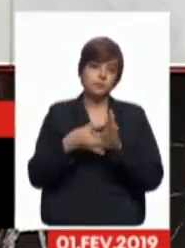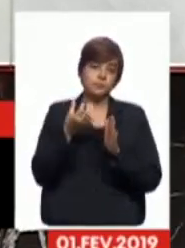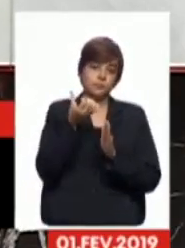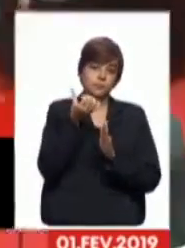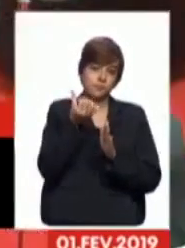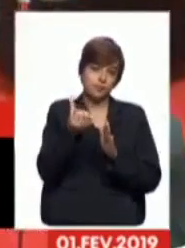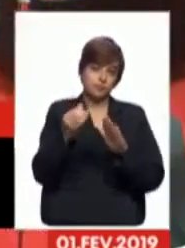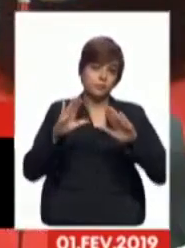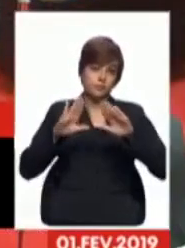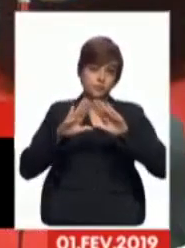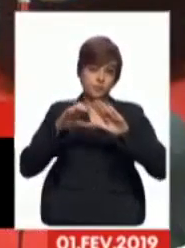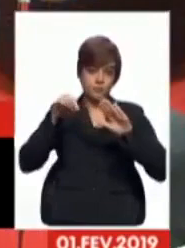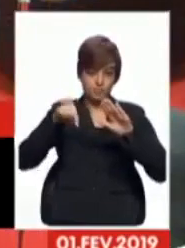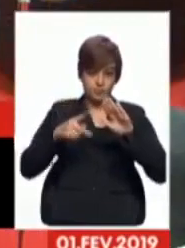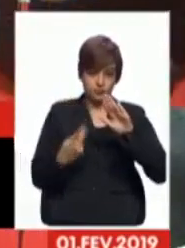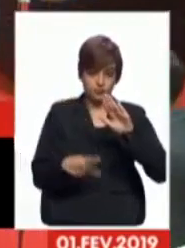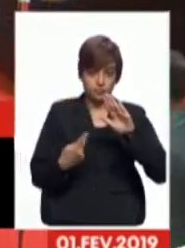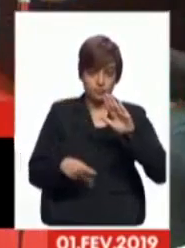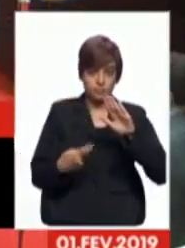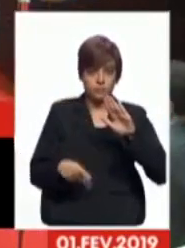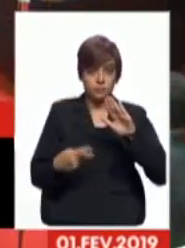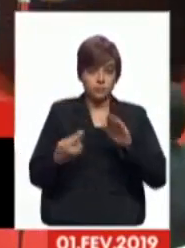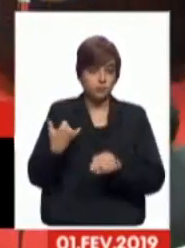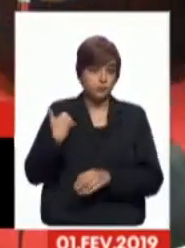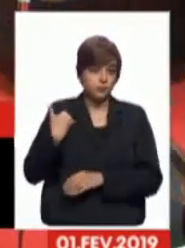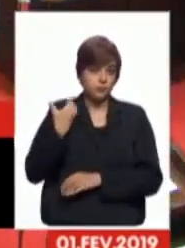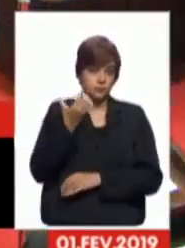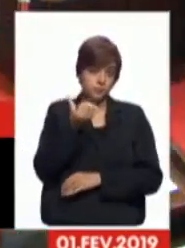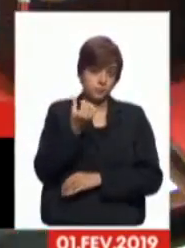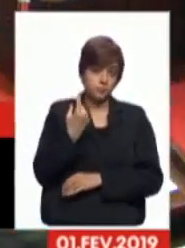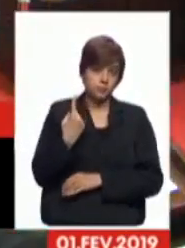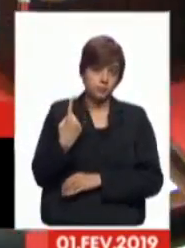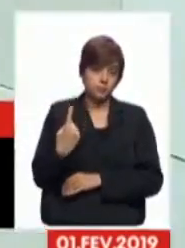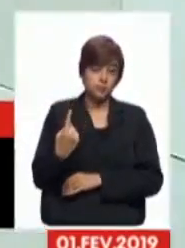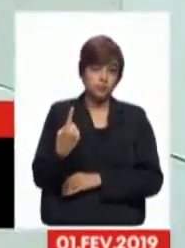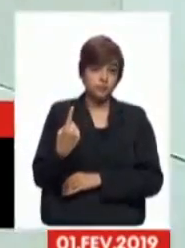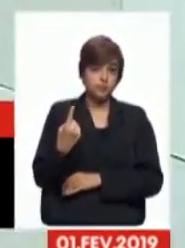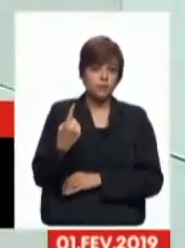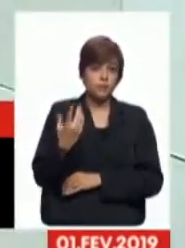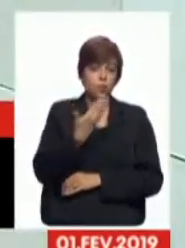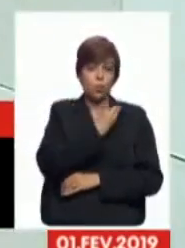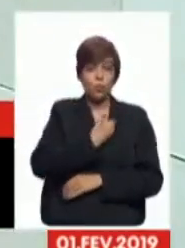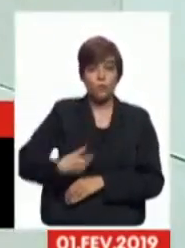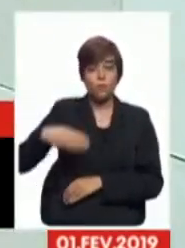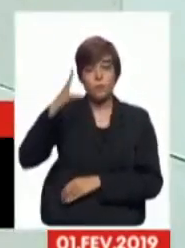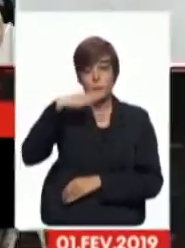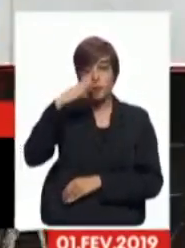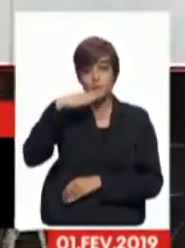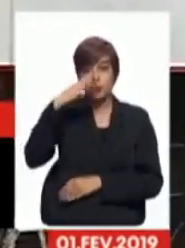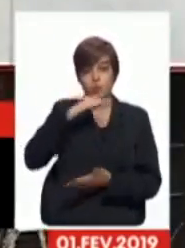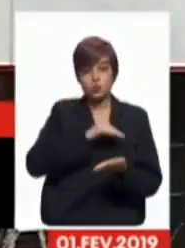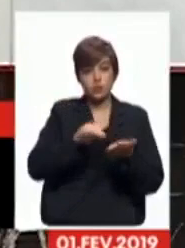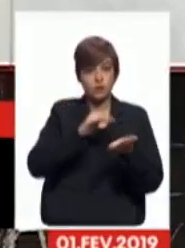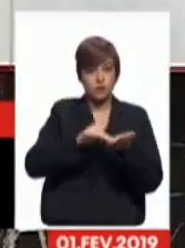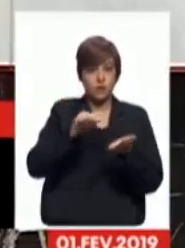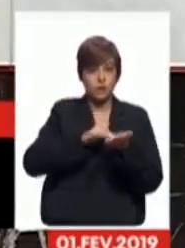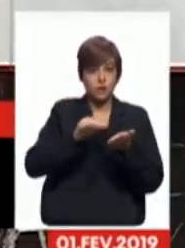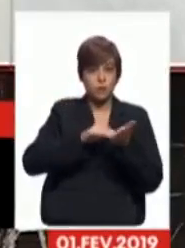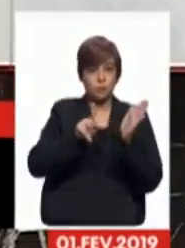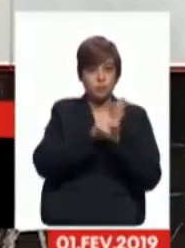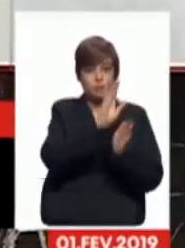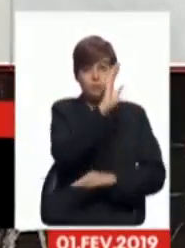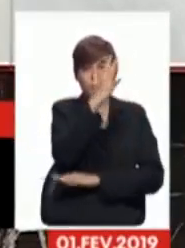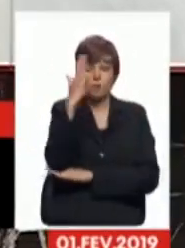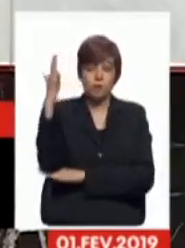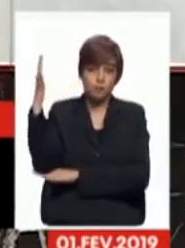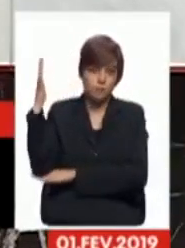Ele que é de Belo Horizonte, tem 61 anos e ocupou no governo Pimentel as secretarias de Estado de Meio Ambiente e Desenvolvimento